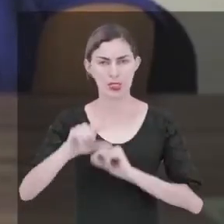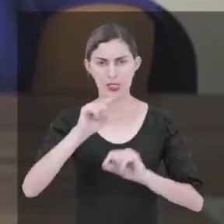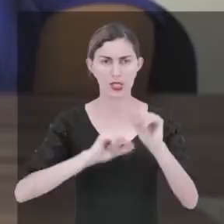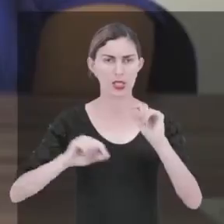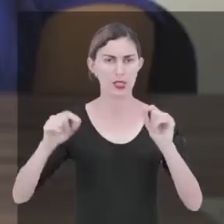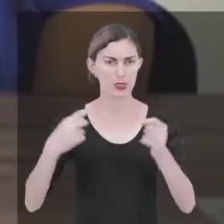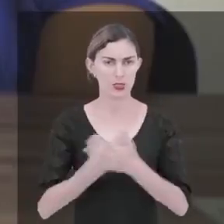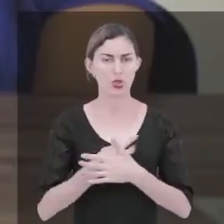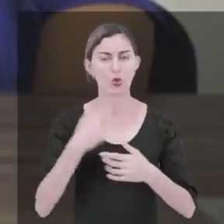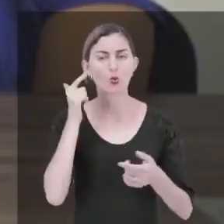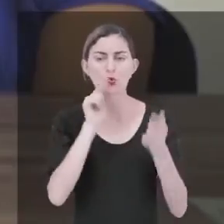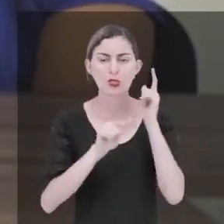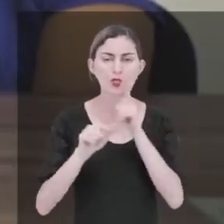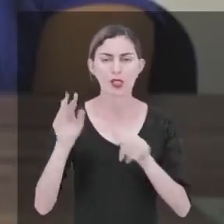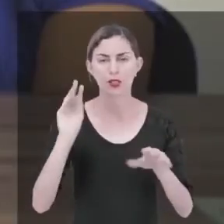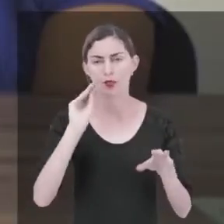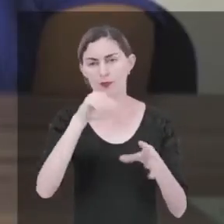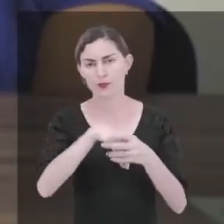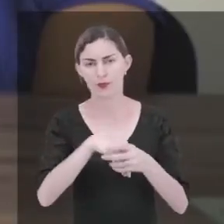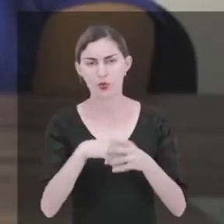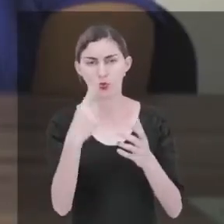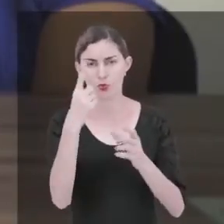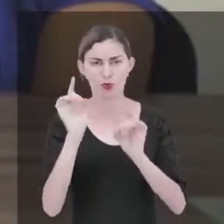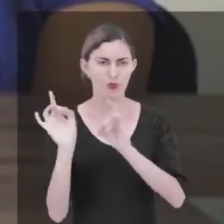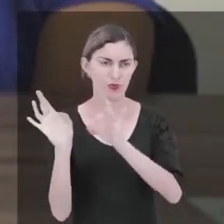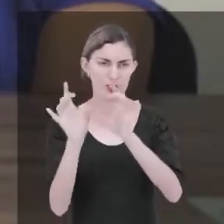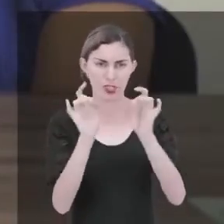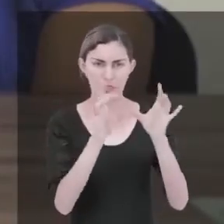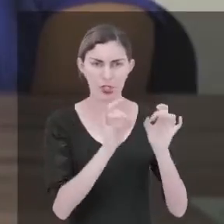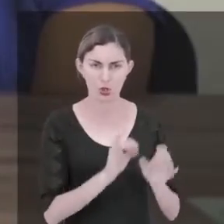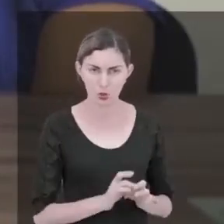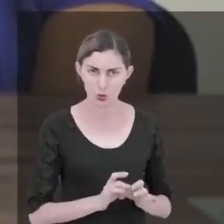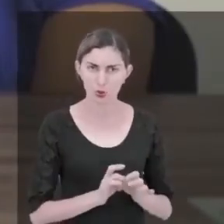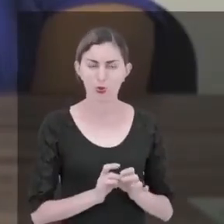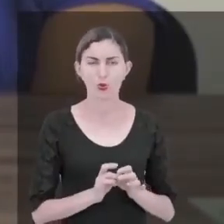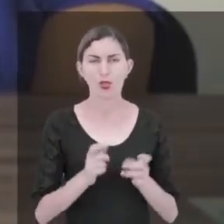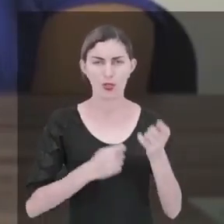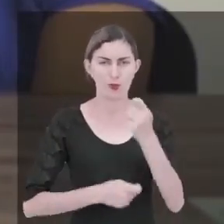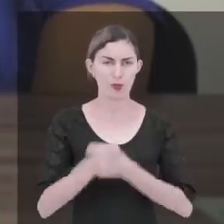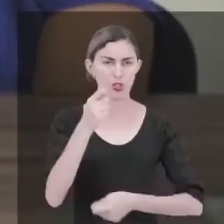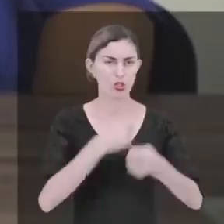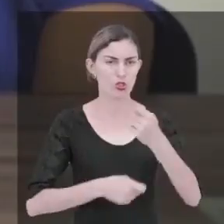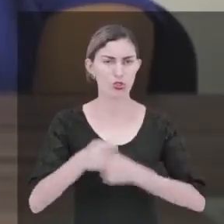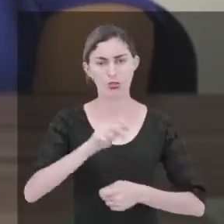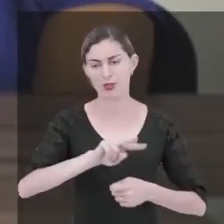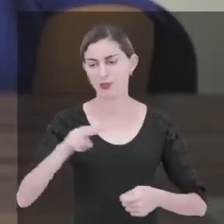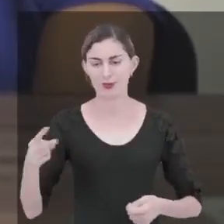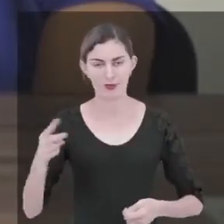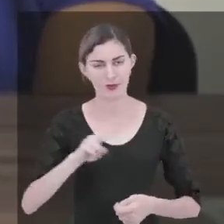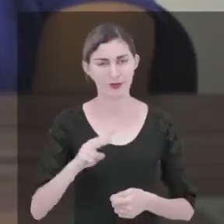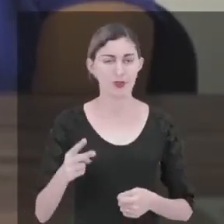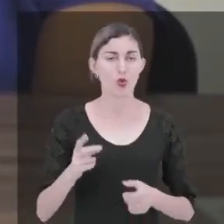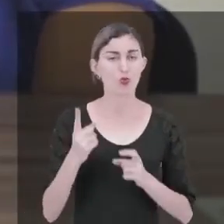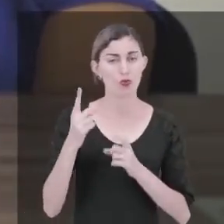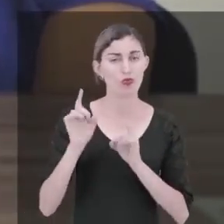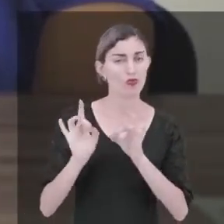seleção errônea é quando você consegue colocar um vendedor numa função administrativa e vice-versa. Um vendedor